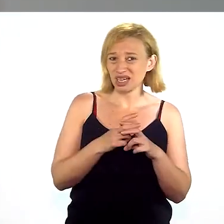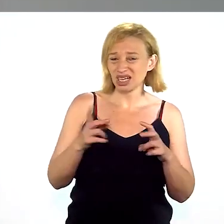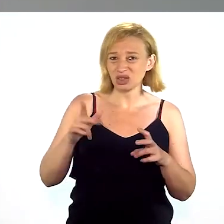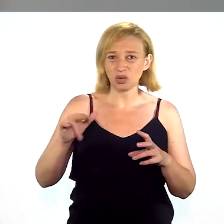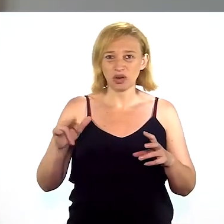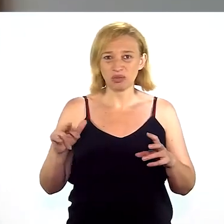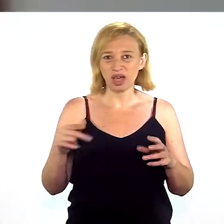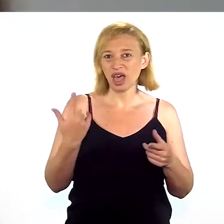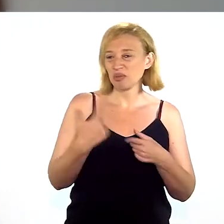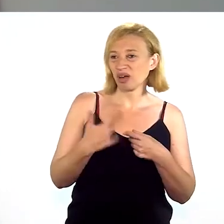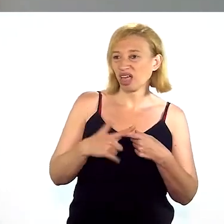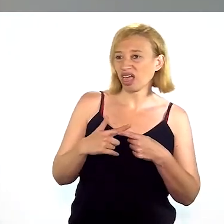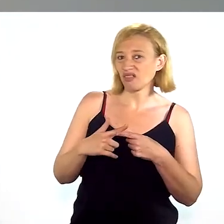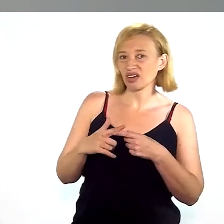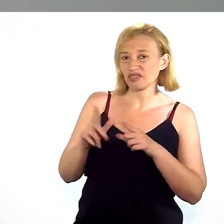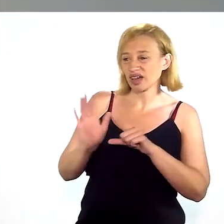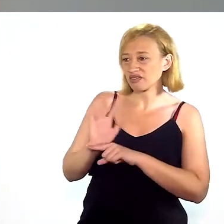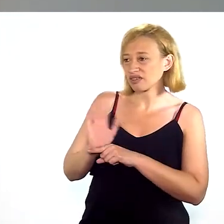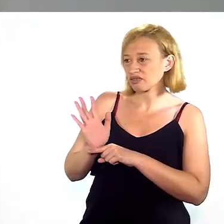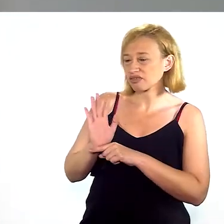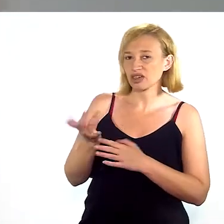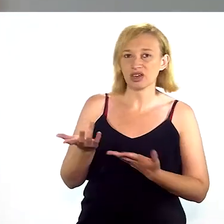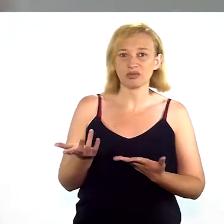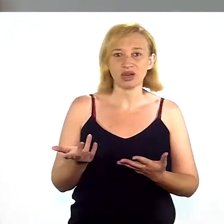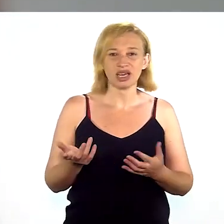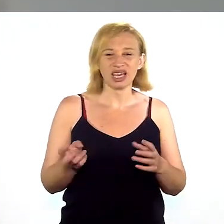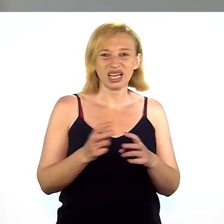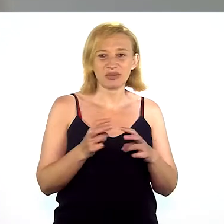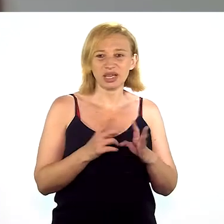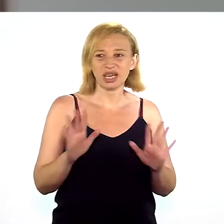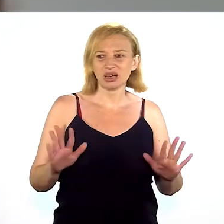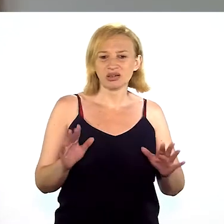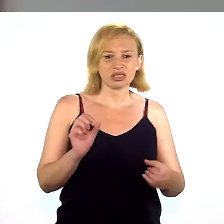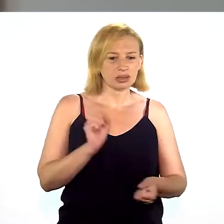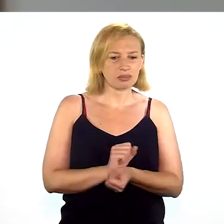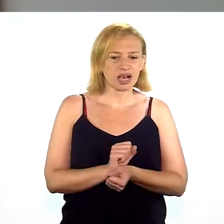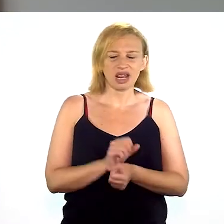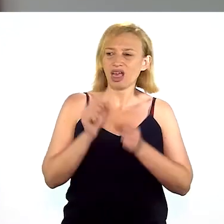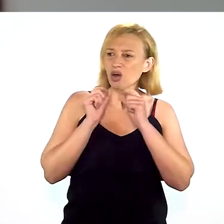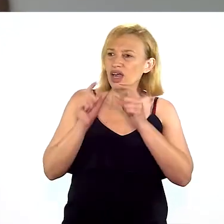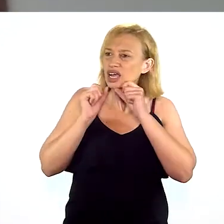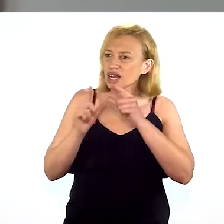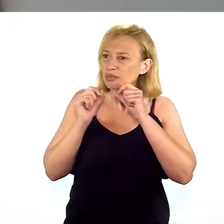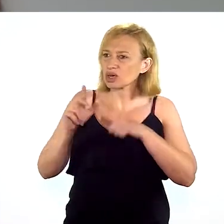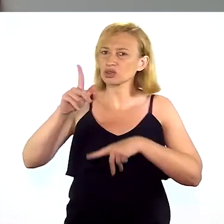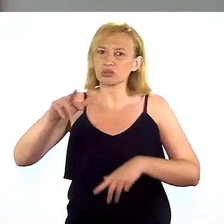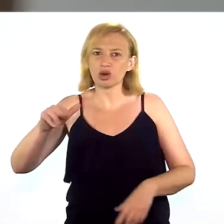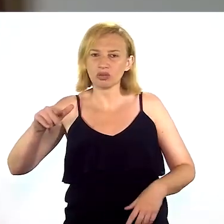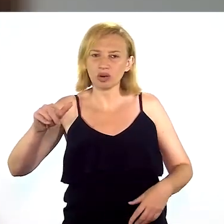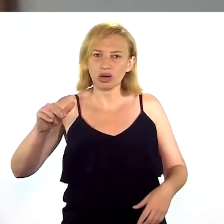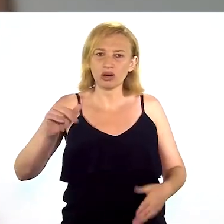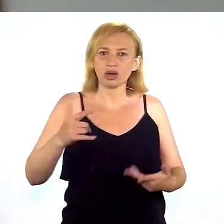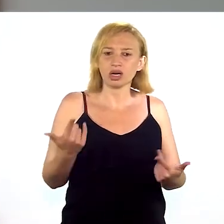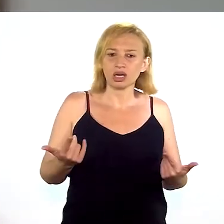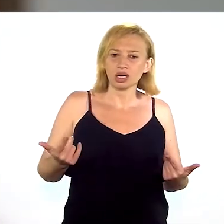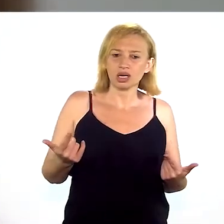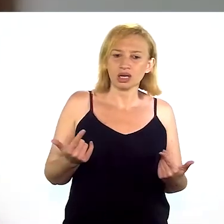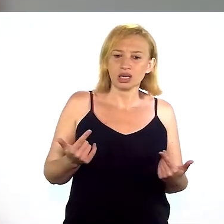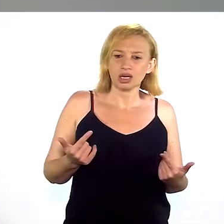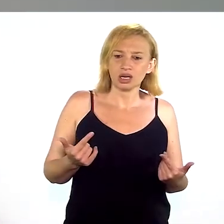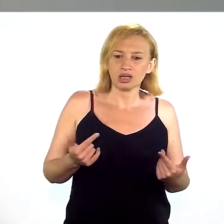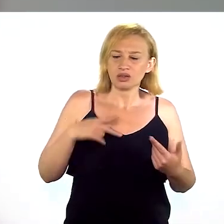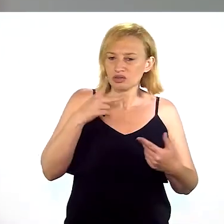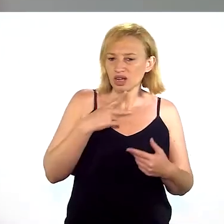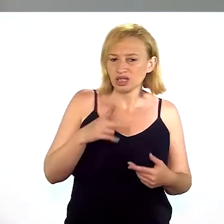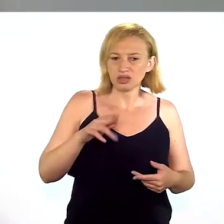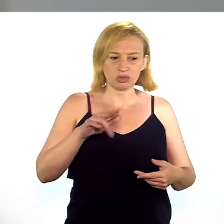nossa irmã, daí tá brigando com o irmão, para quem que você vai assistir na Netflix, aí você vai dar um estralo e fala, poxa, eu tô aqui reclamando com o meu irmão que eu não sei o que eu vou